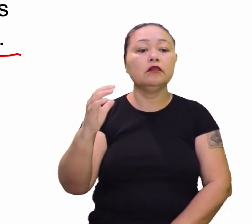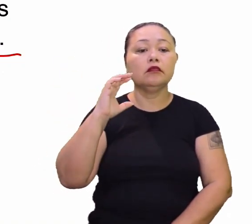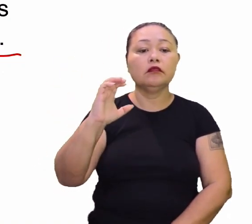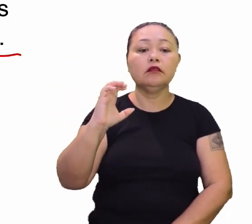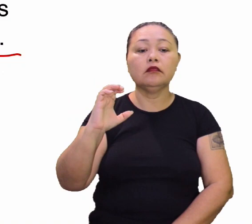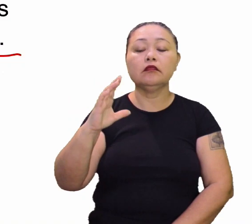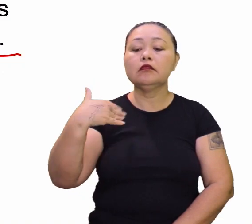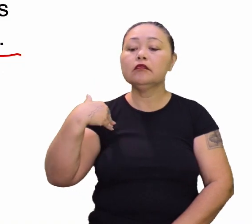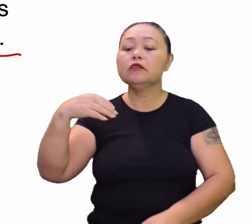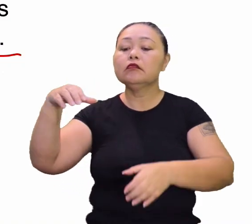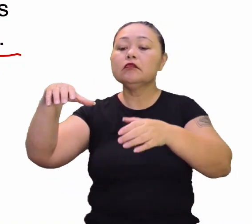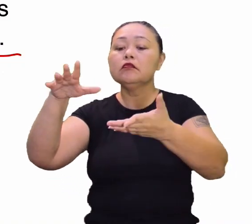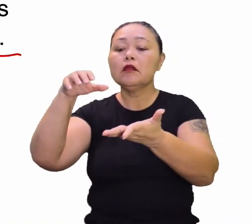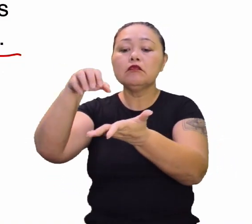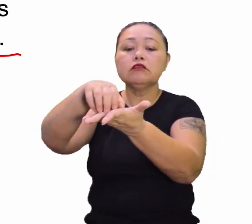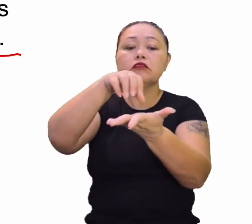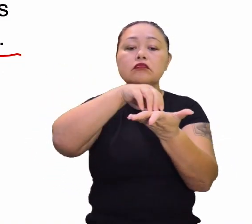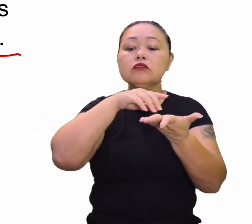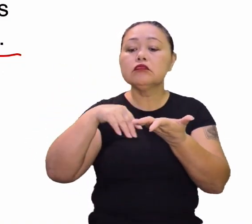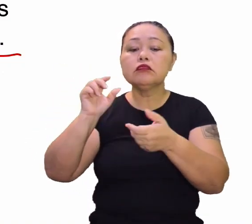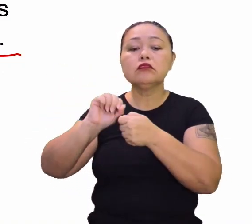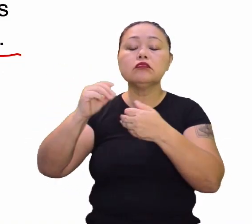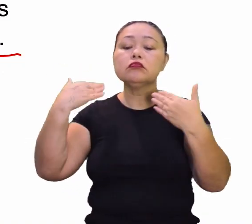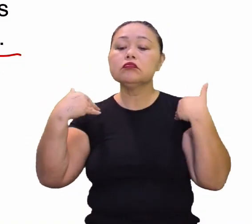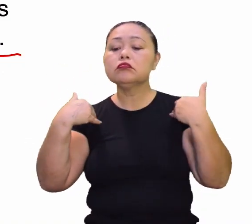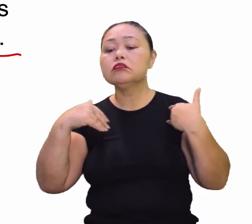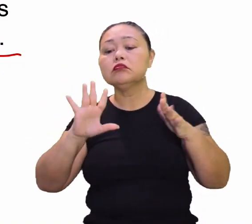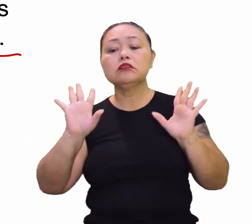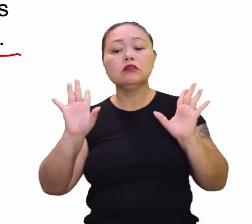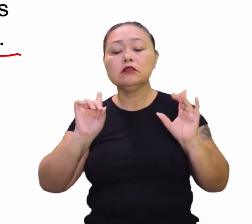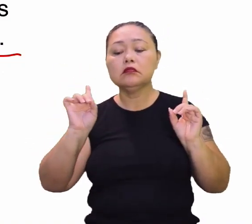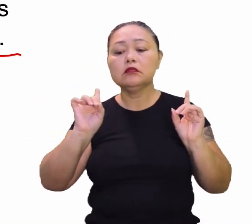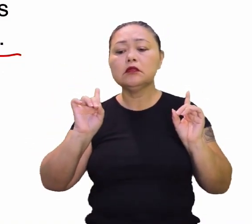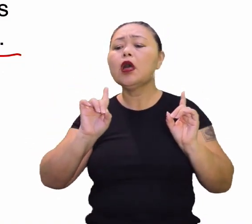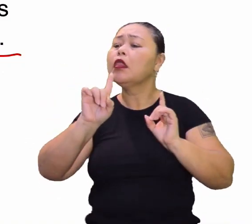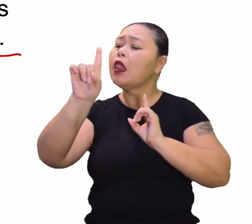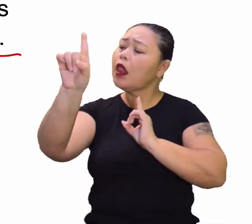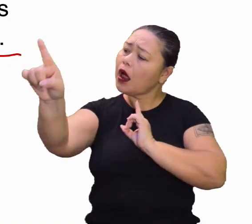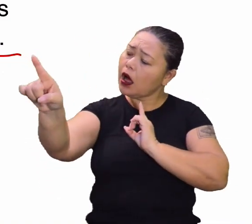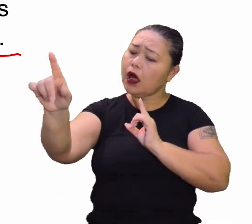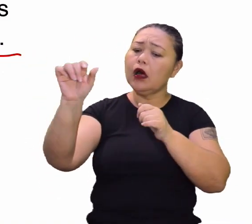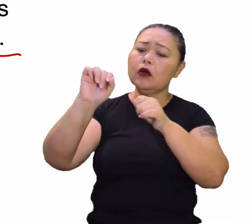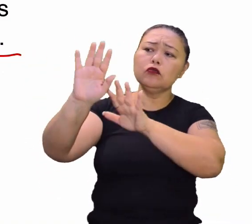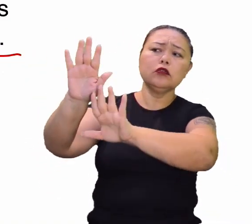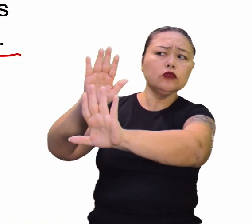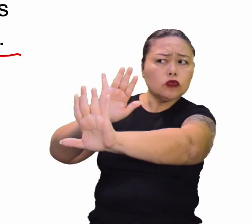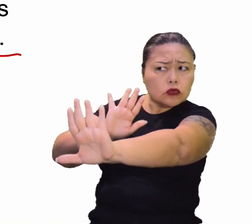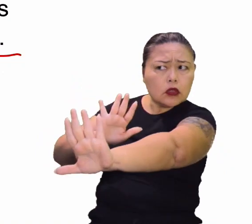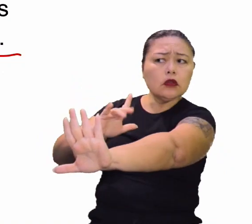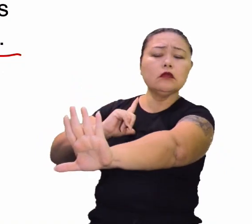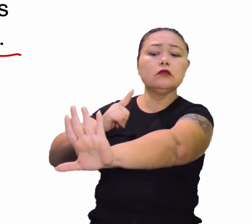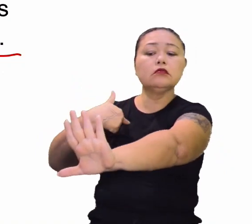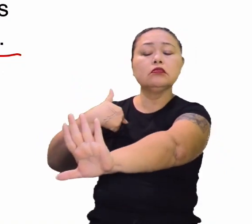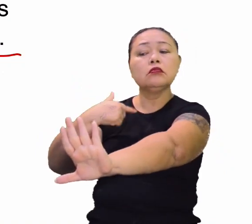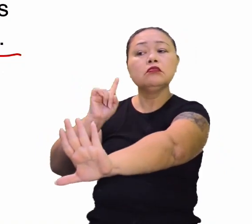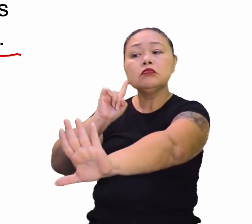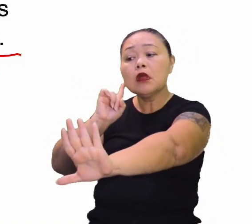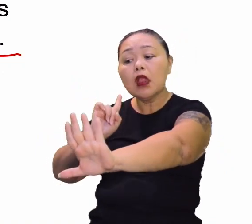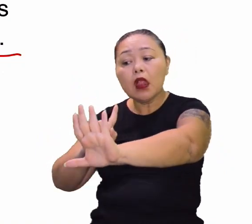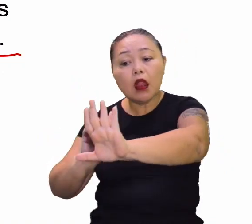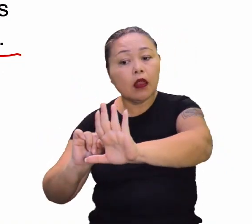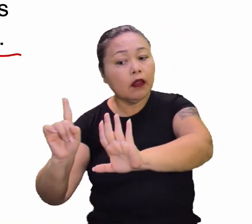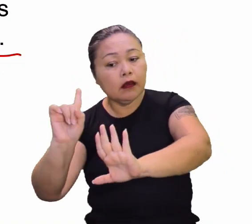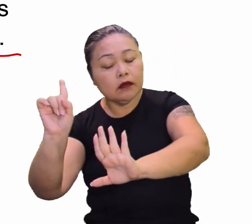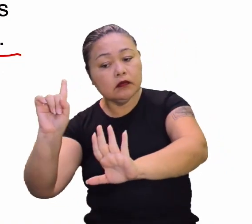de pontos turísticos, então tem que deixar eles lá, no cantinho deles. Quanto menos nós pudermos interferir,